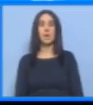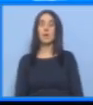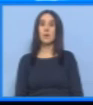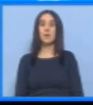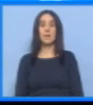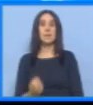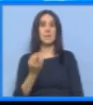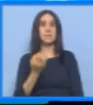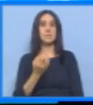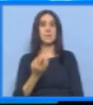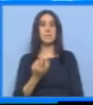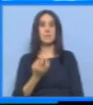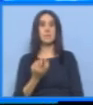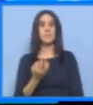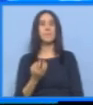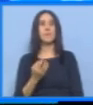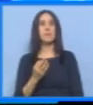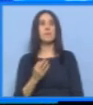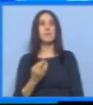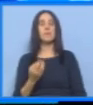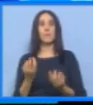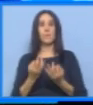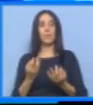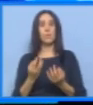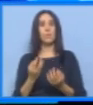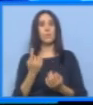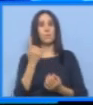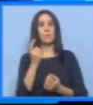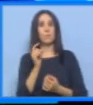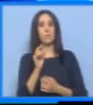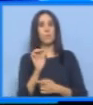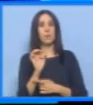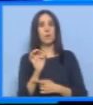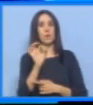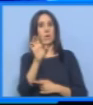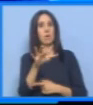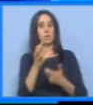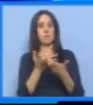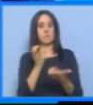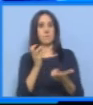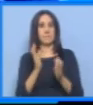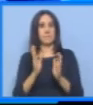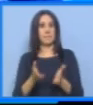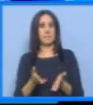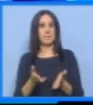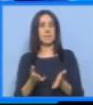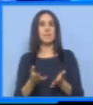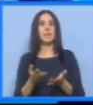Assim foi de facto, e uma das notas que é preciso salientar